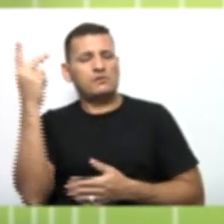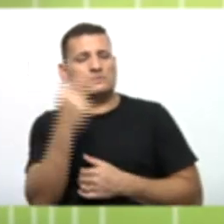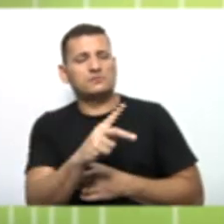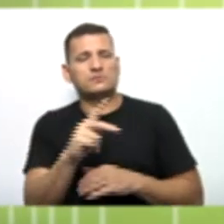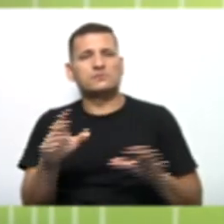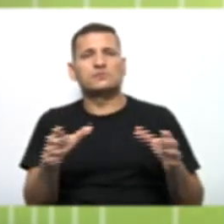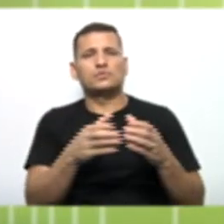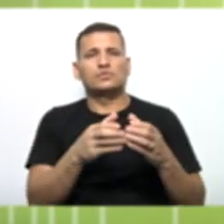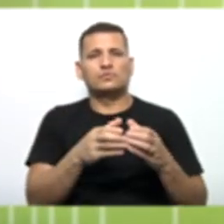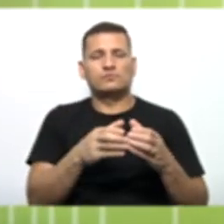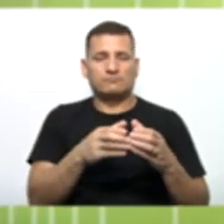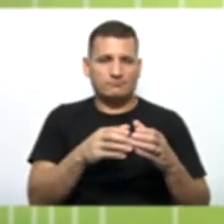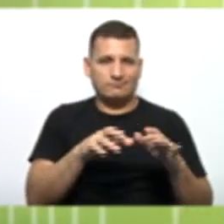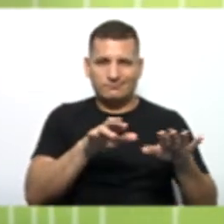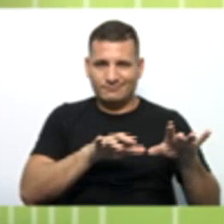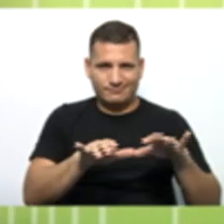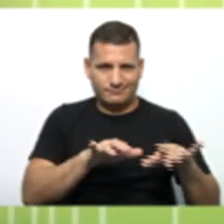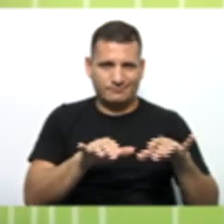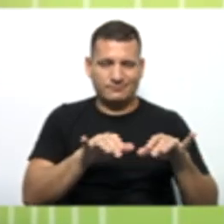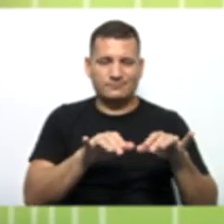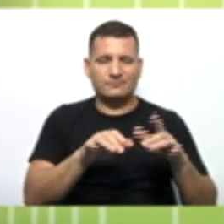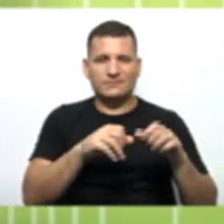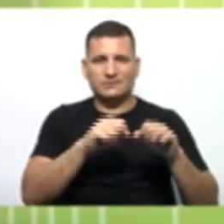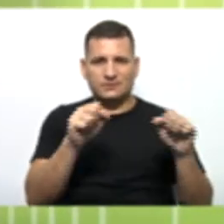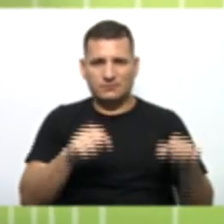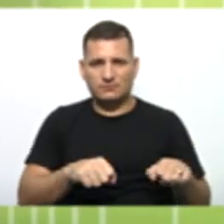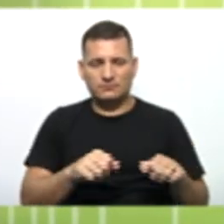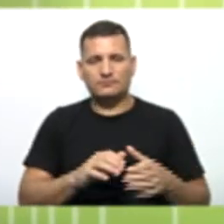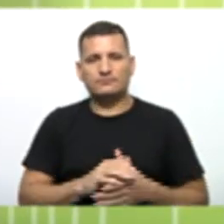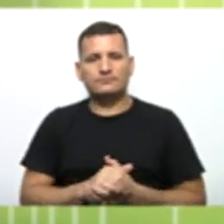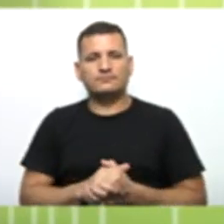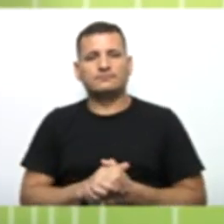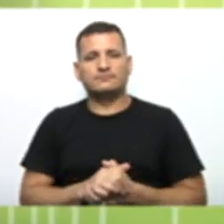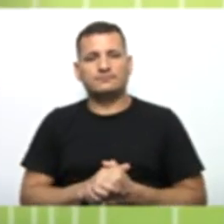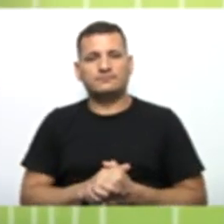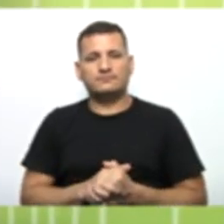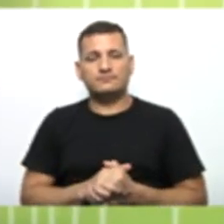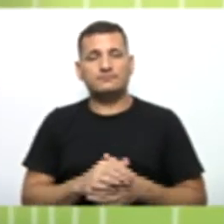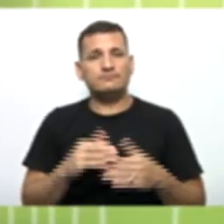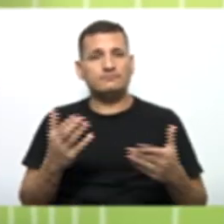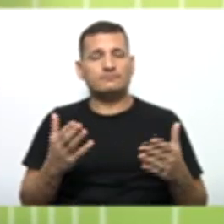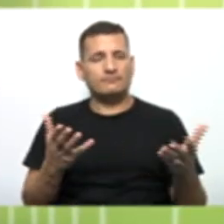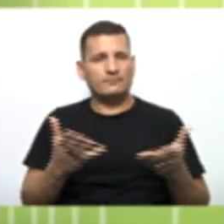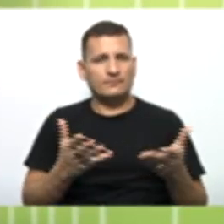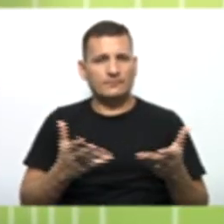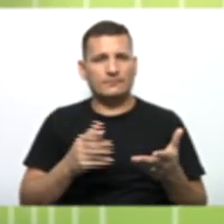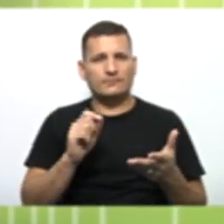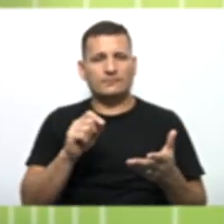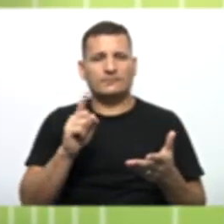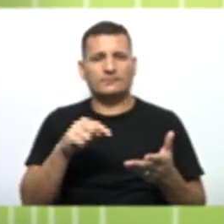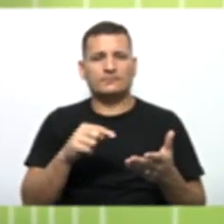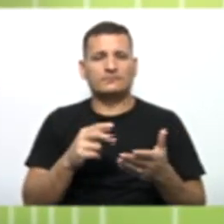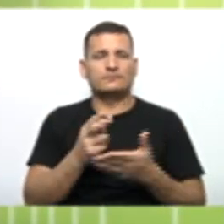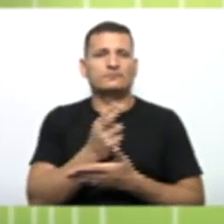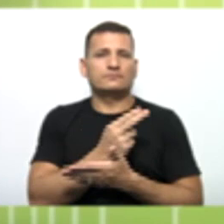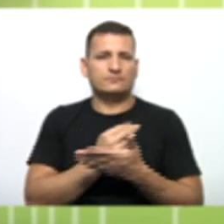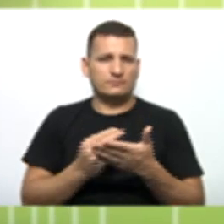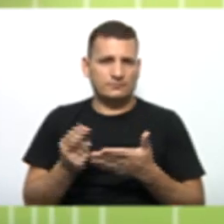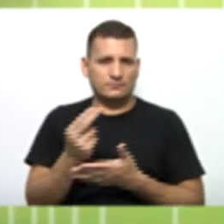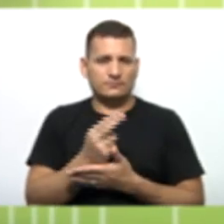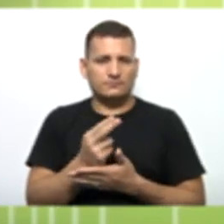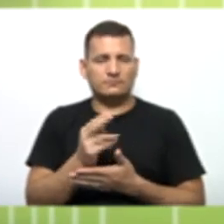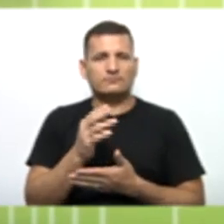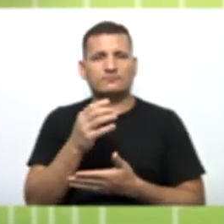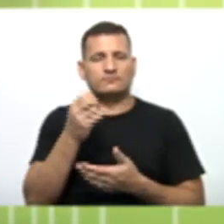tem tudo documentado, certo? Então vamos lá, nós estamos nessa etapa, gente, ó, de diagrama, certo? Como eu falei para vocês,